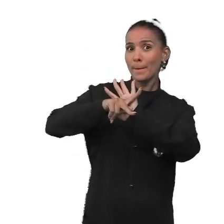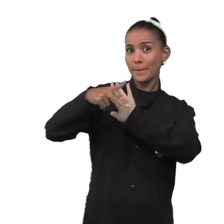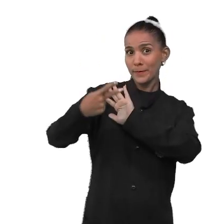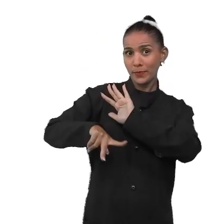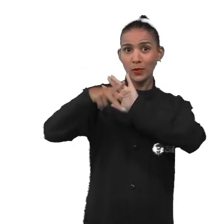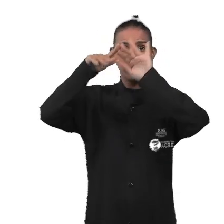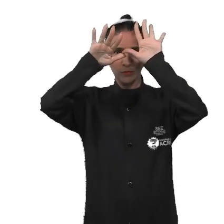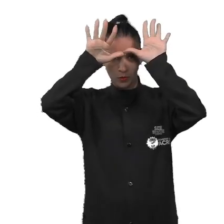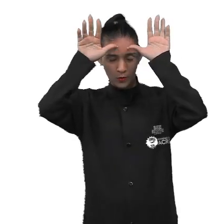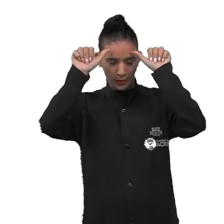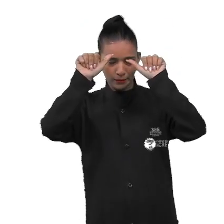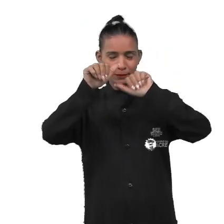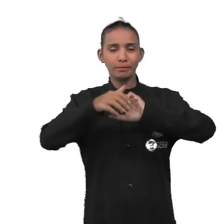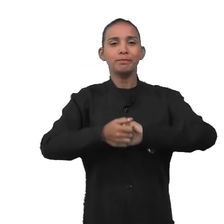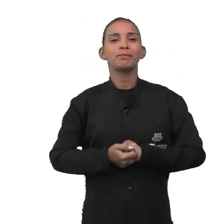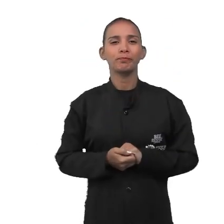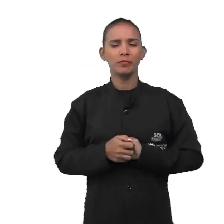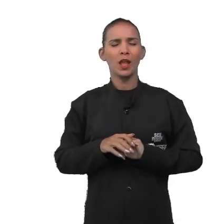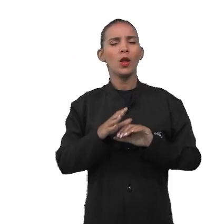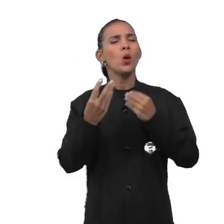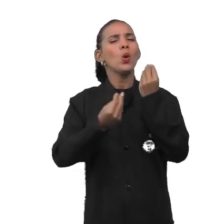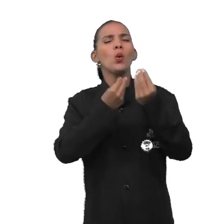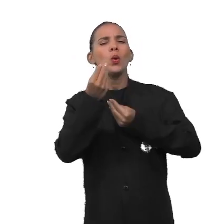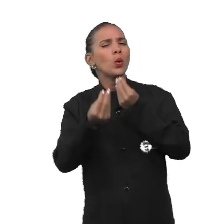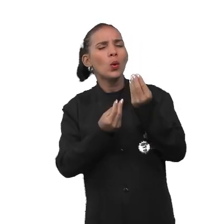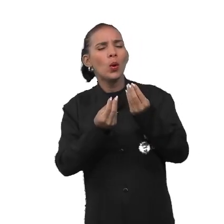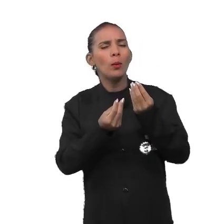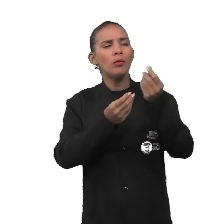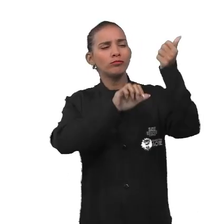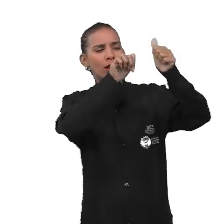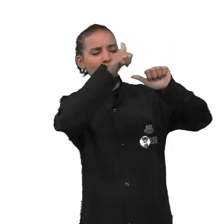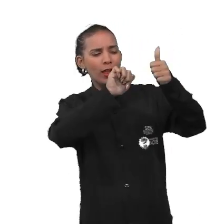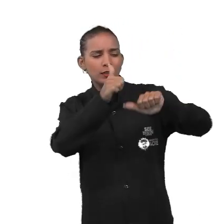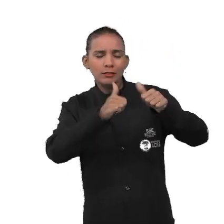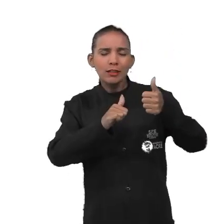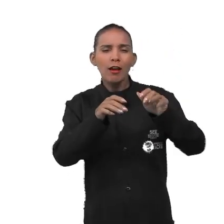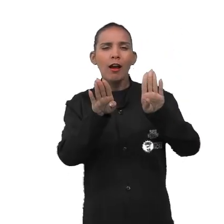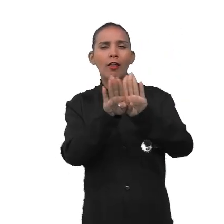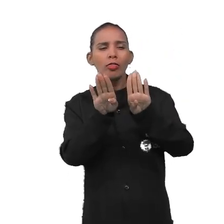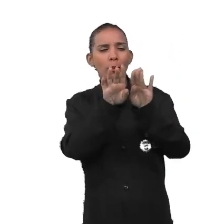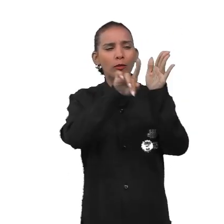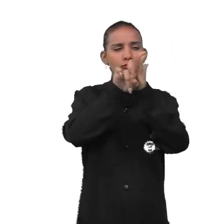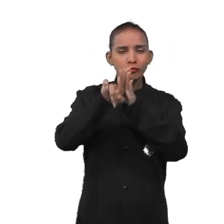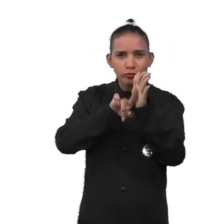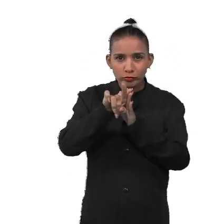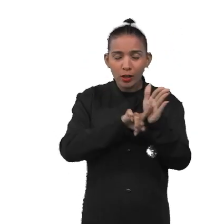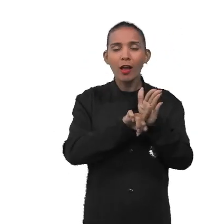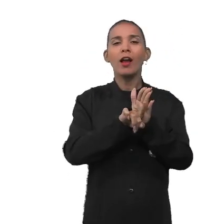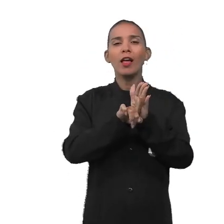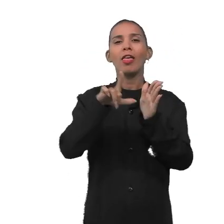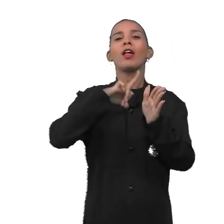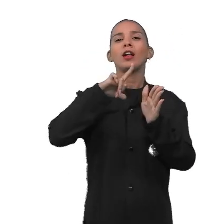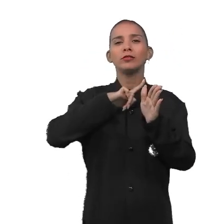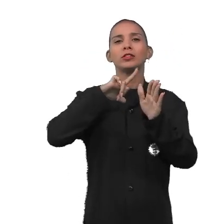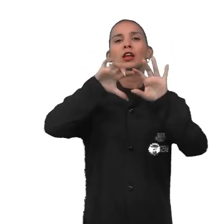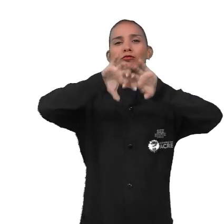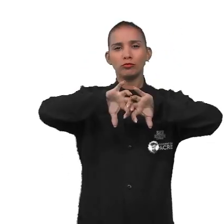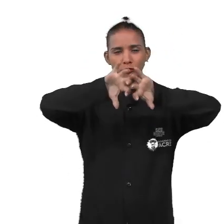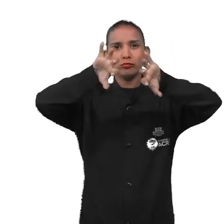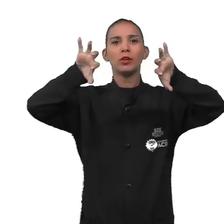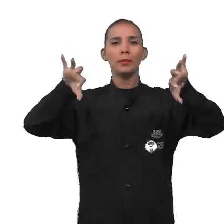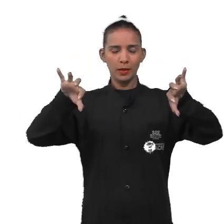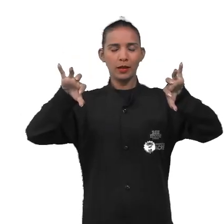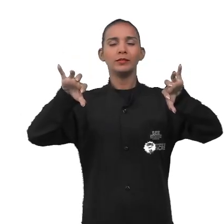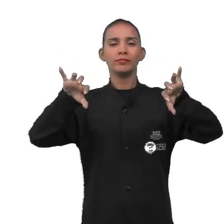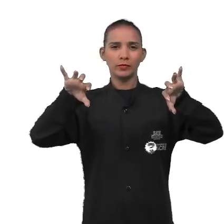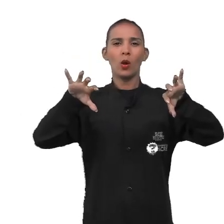Acre? Para uma melhor análise, para um melhor estudo, esse estado ele foi dividido em regionais. Então, o estado